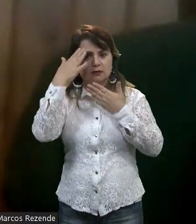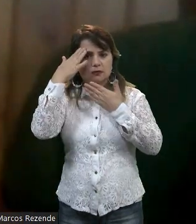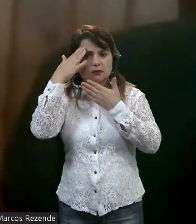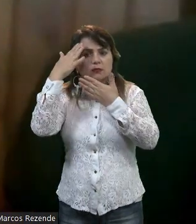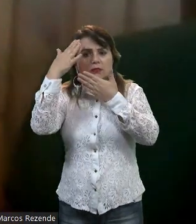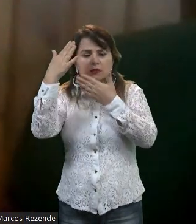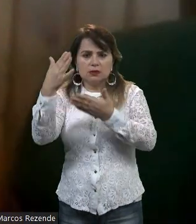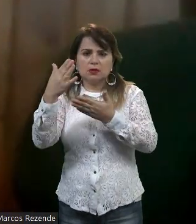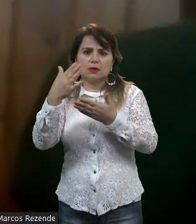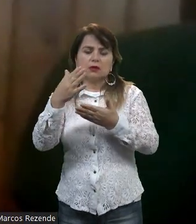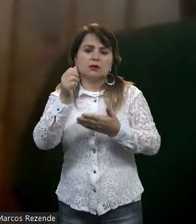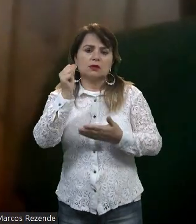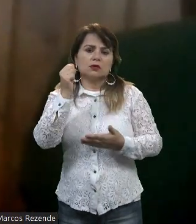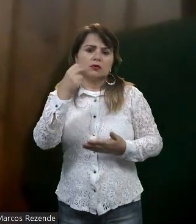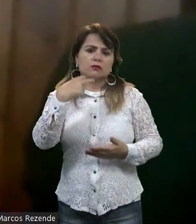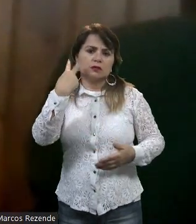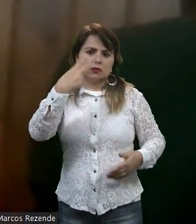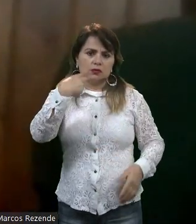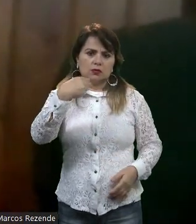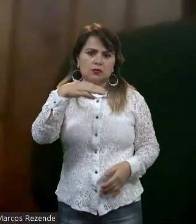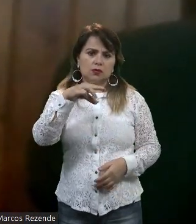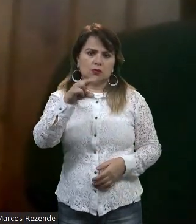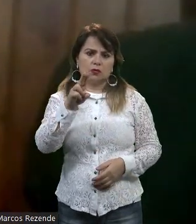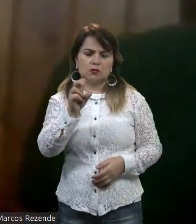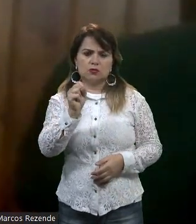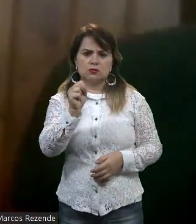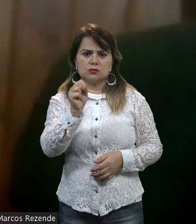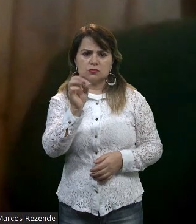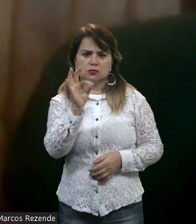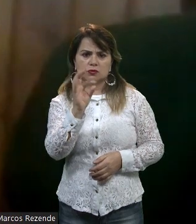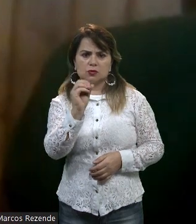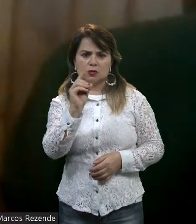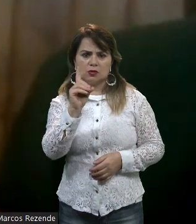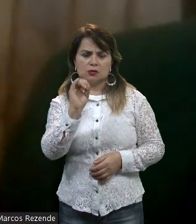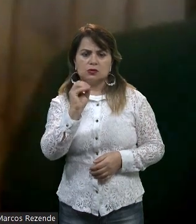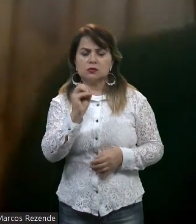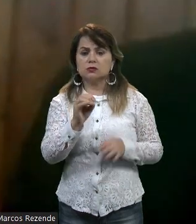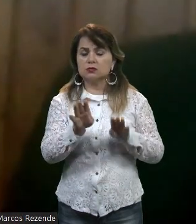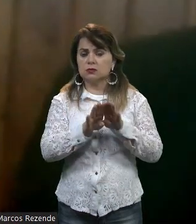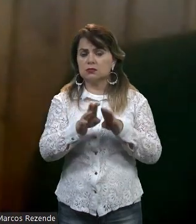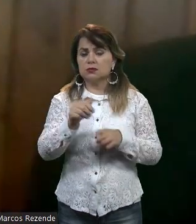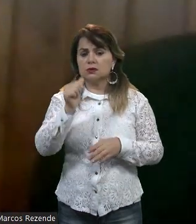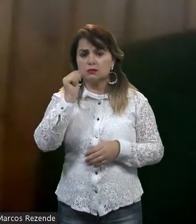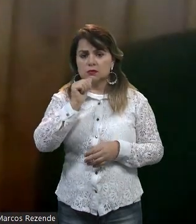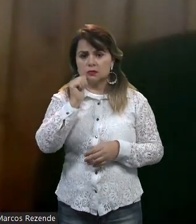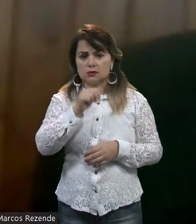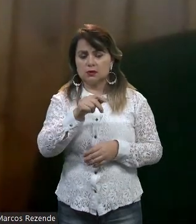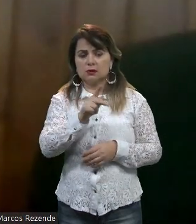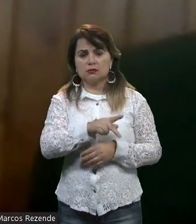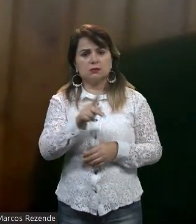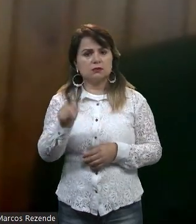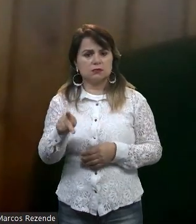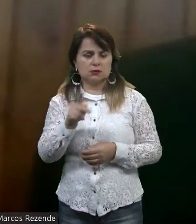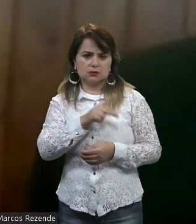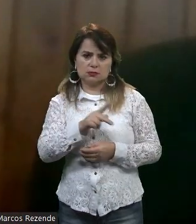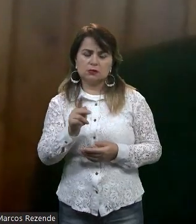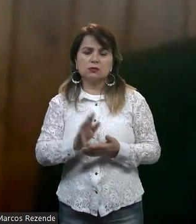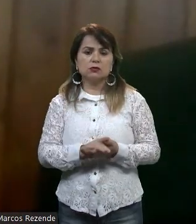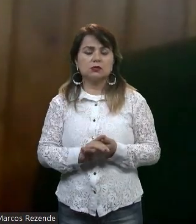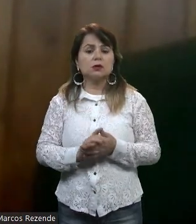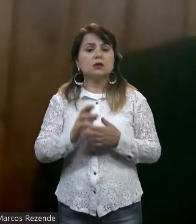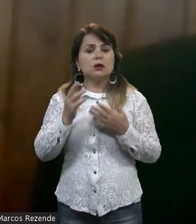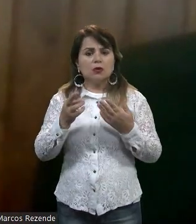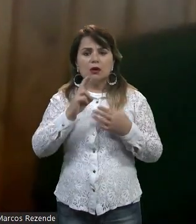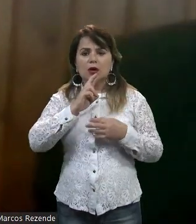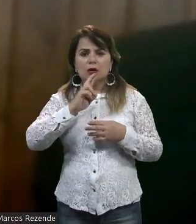vereador Custódio, do vereador Damasceno, do vereador Zé Luiz, da vereadora Daniela. Eu vou dividir essa resposta aqui em